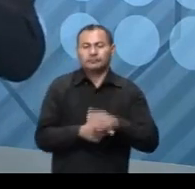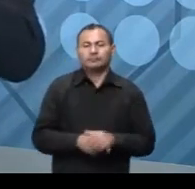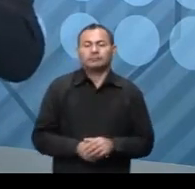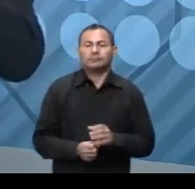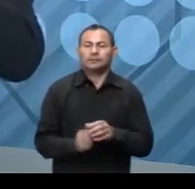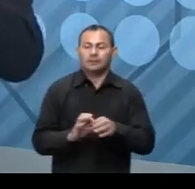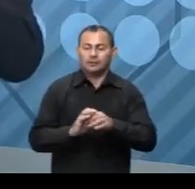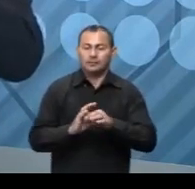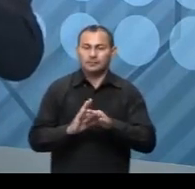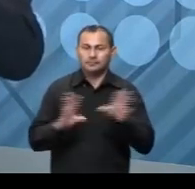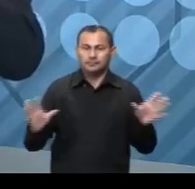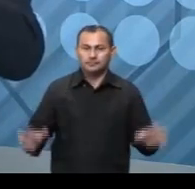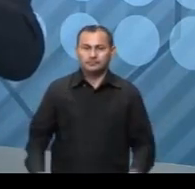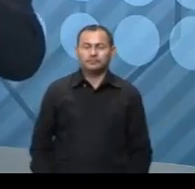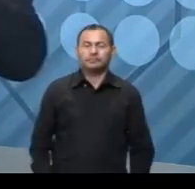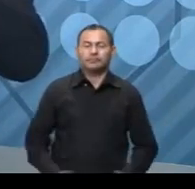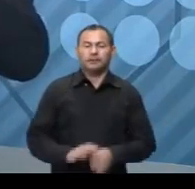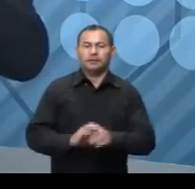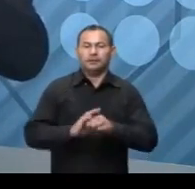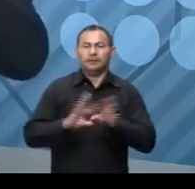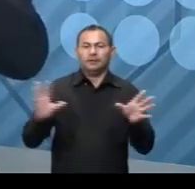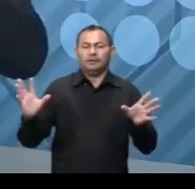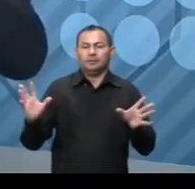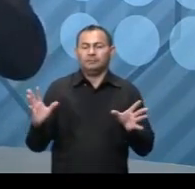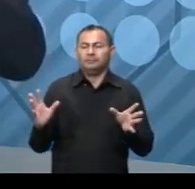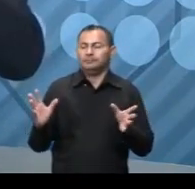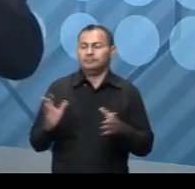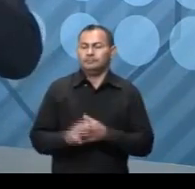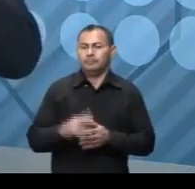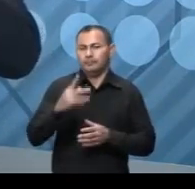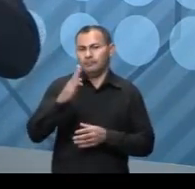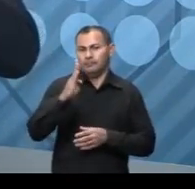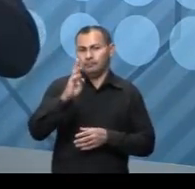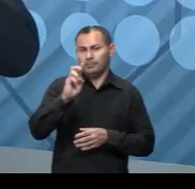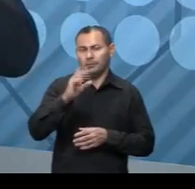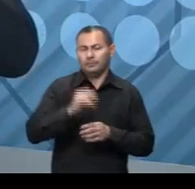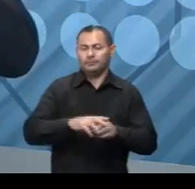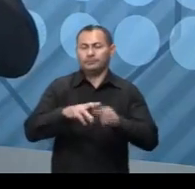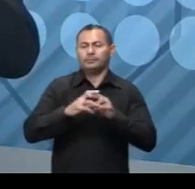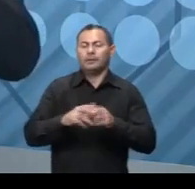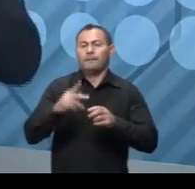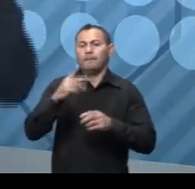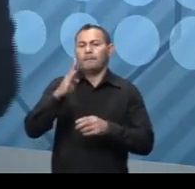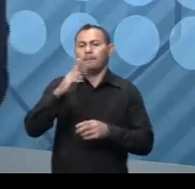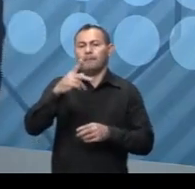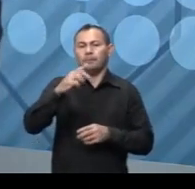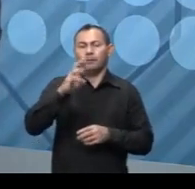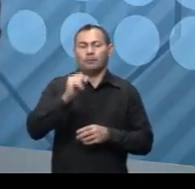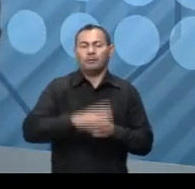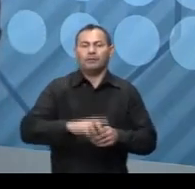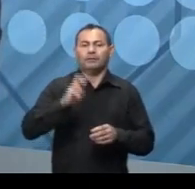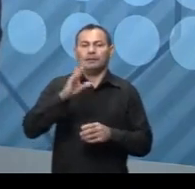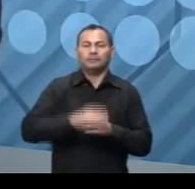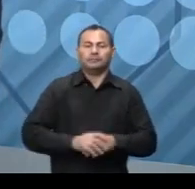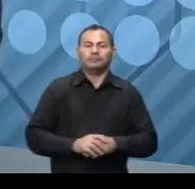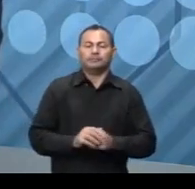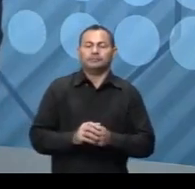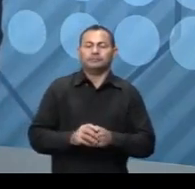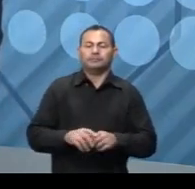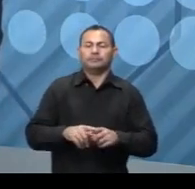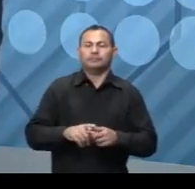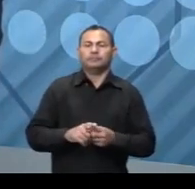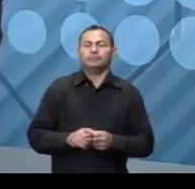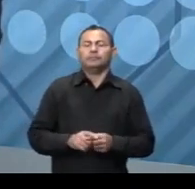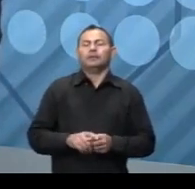ele vai soltar o prumo de centro, e aquele prumo ele vai bater